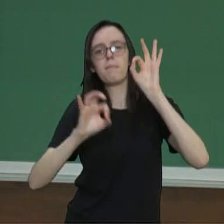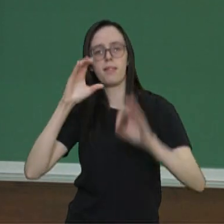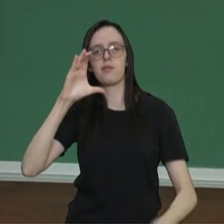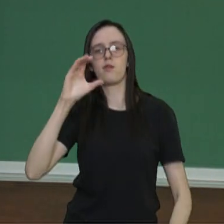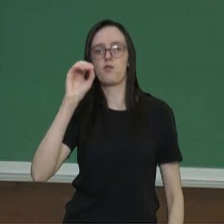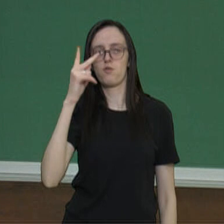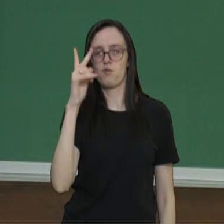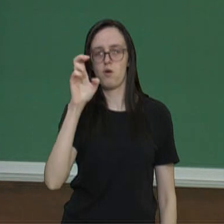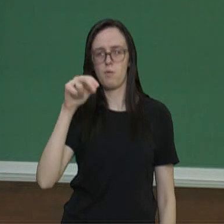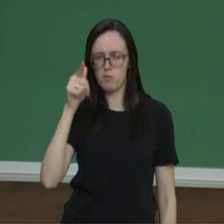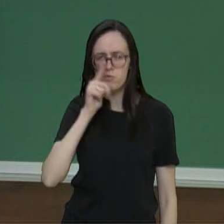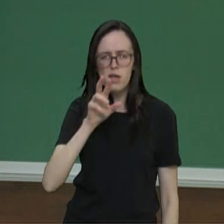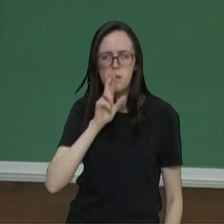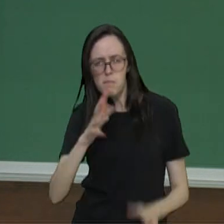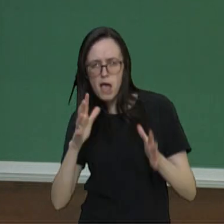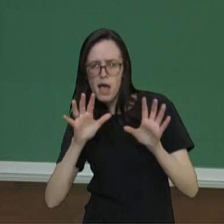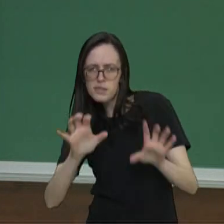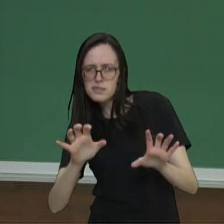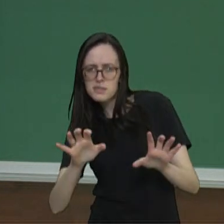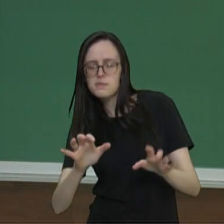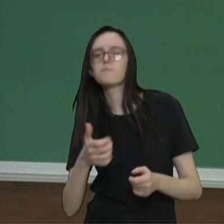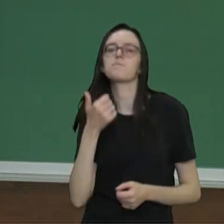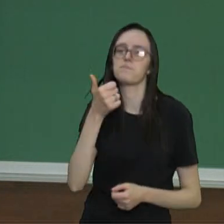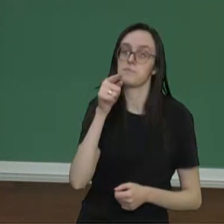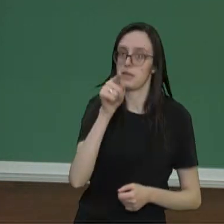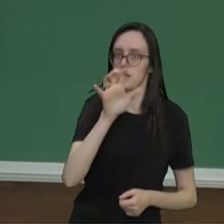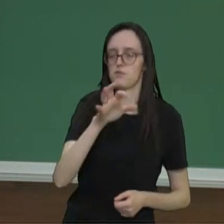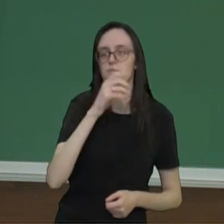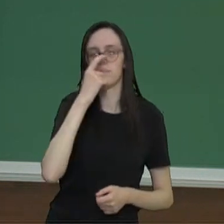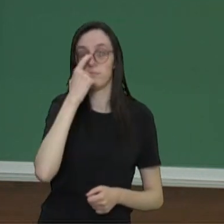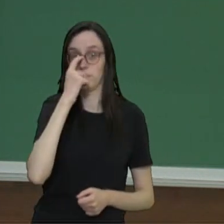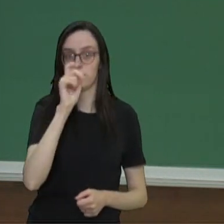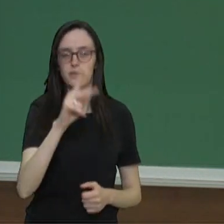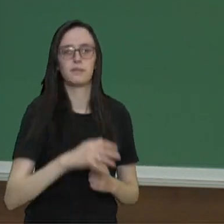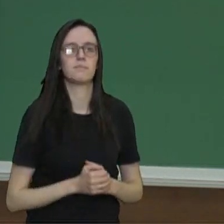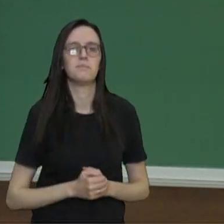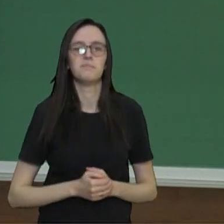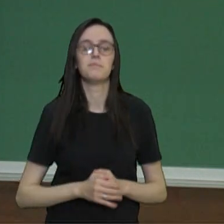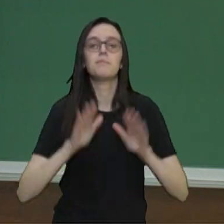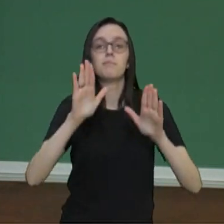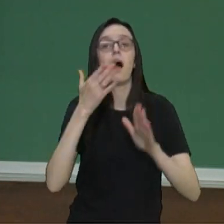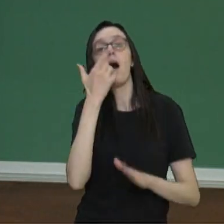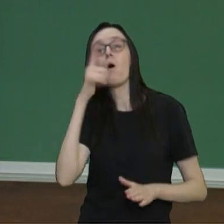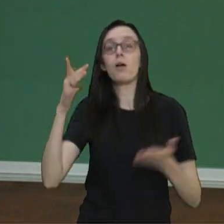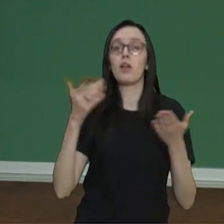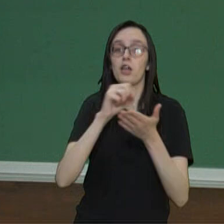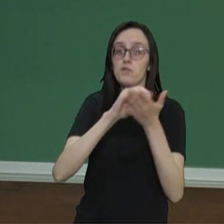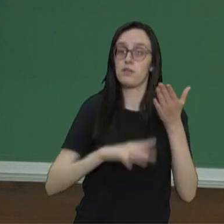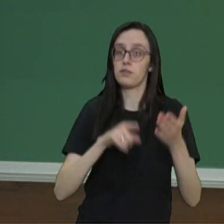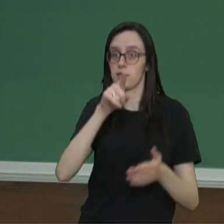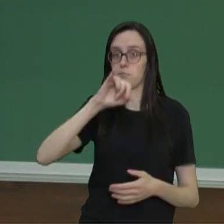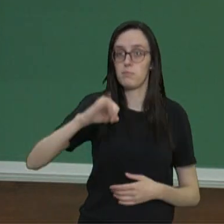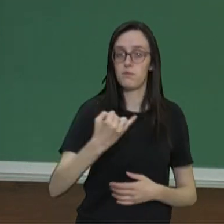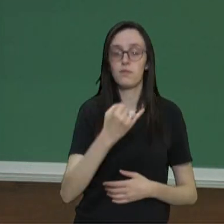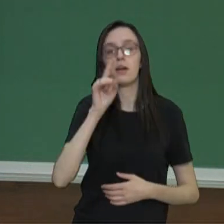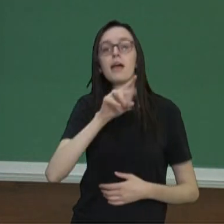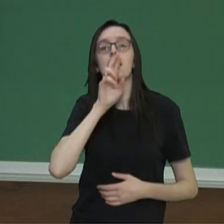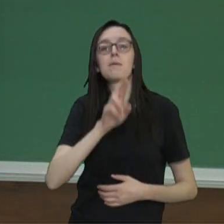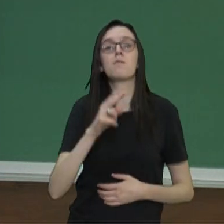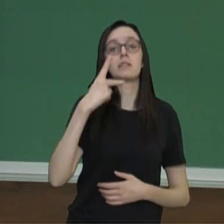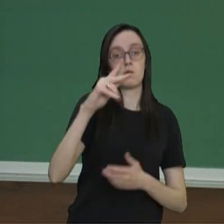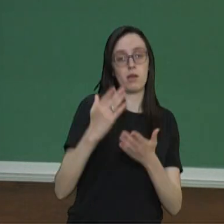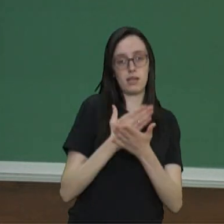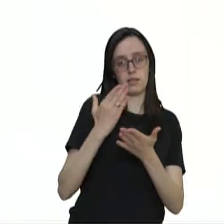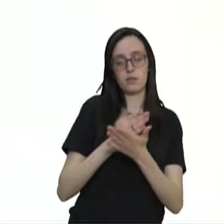Cohen. Conseguiu responder mais ou menos nessa linha? Essa é a ideia, certo? Ei, mais uma tarefa para você. Responde no seu